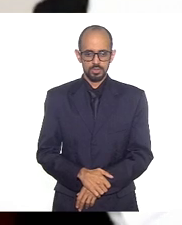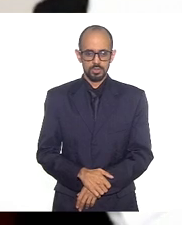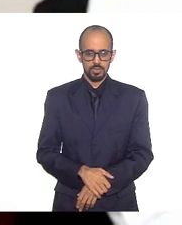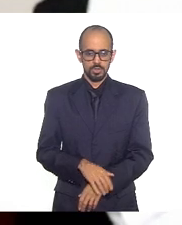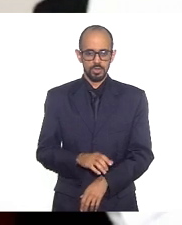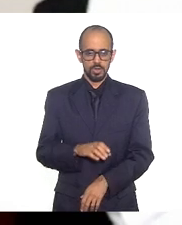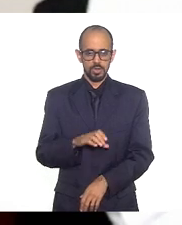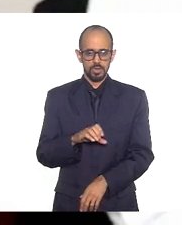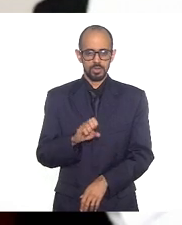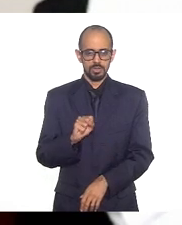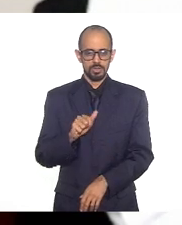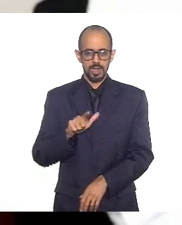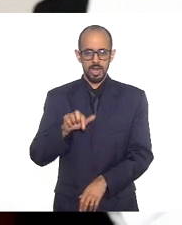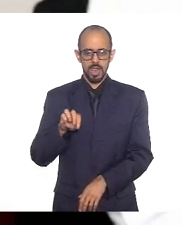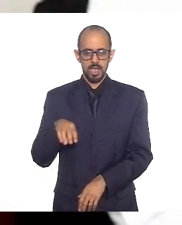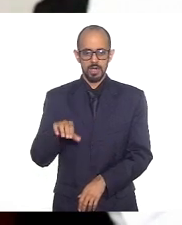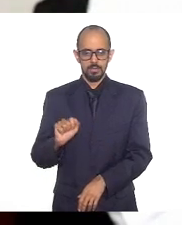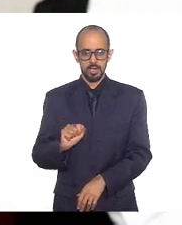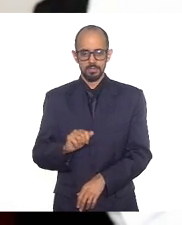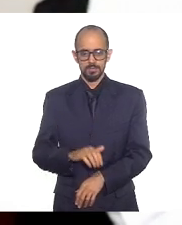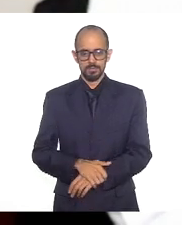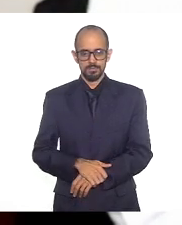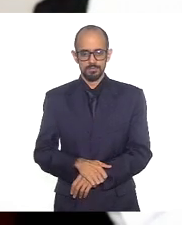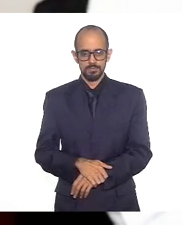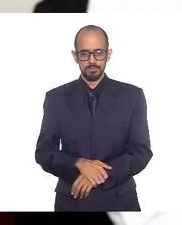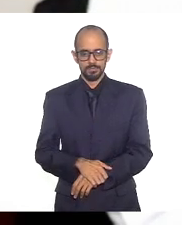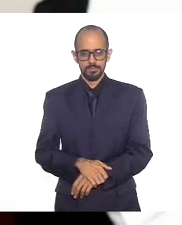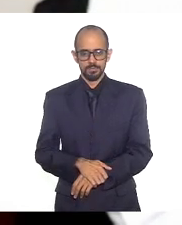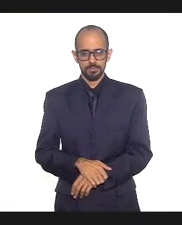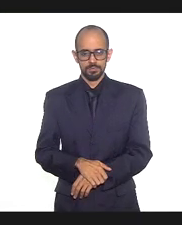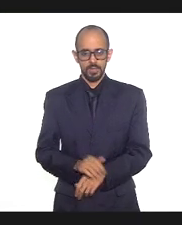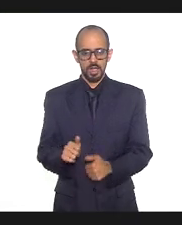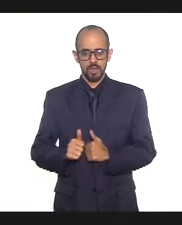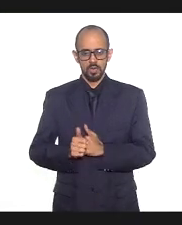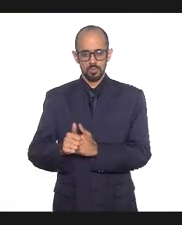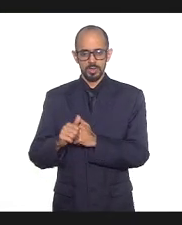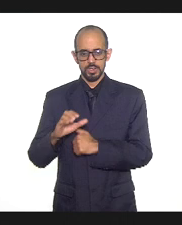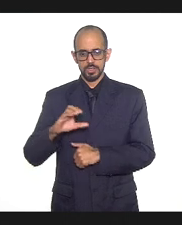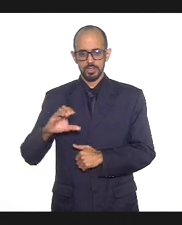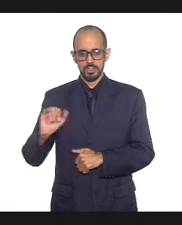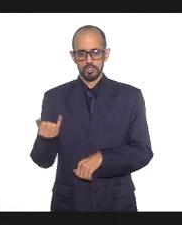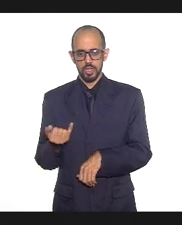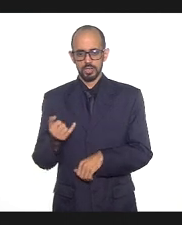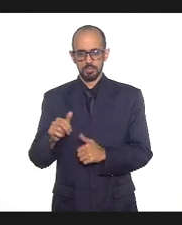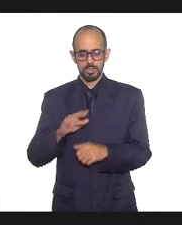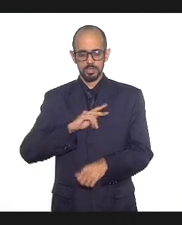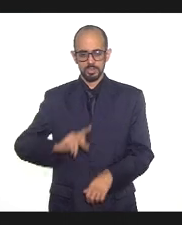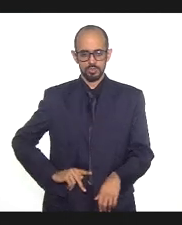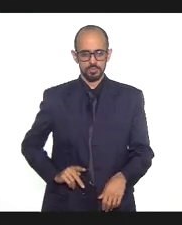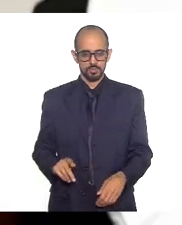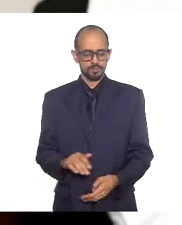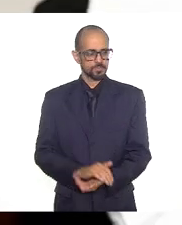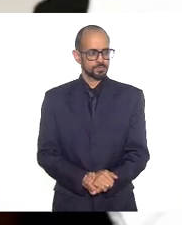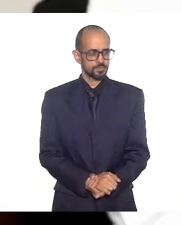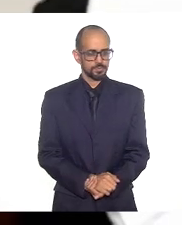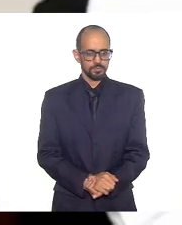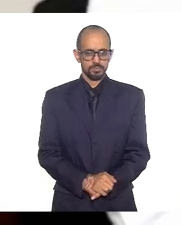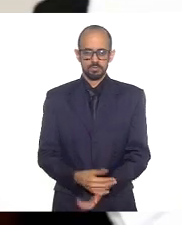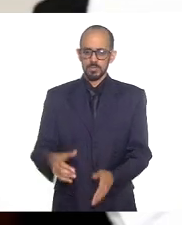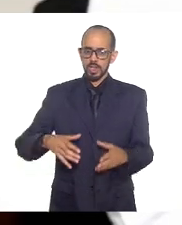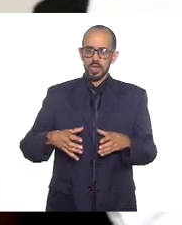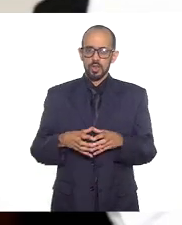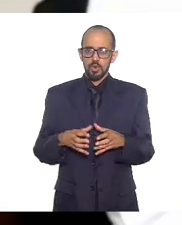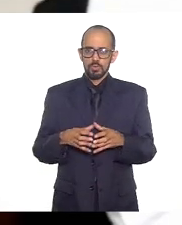Coronel Salema. Deputado Coronel Salema. Vou acompanhar a CCJ aí, presidente. Pela Comissão de